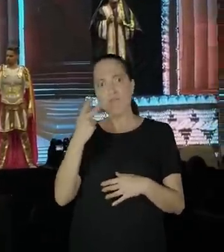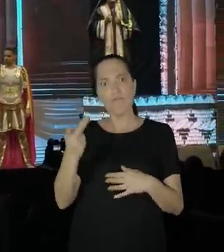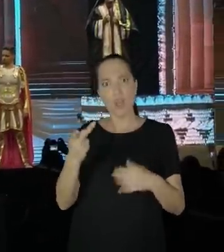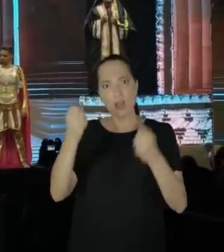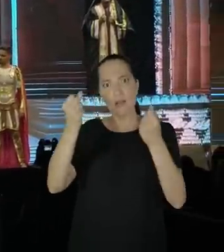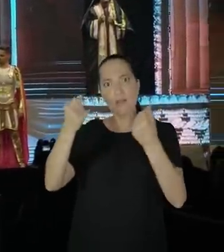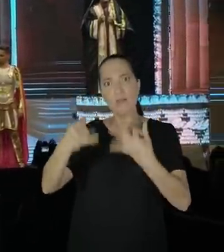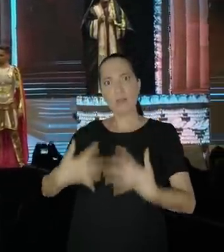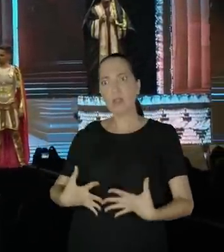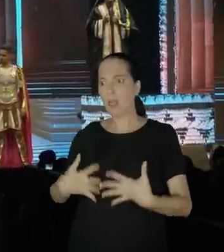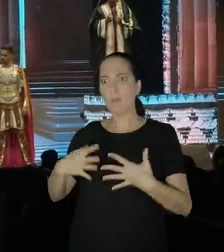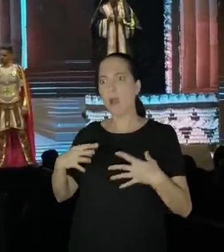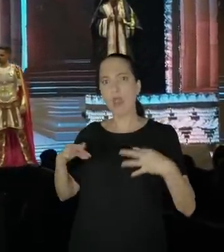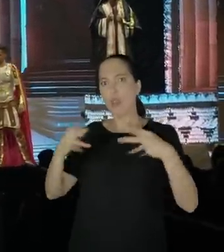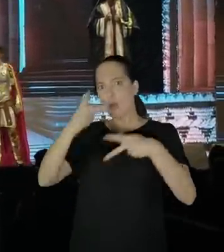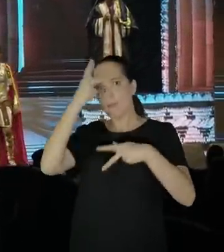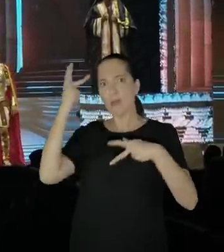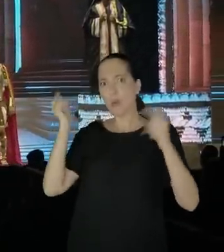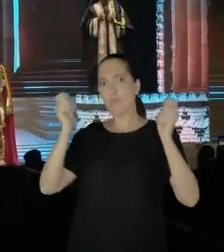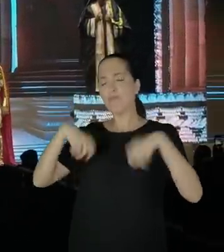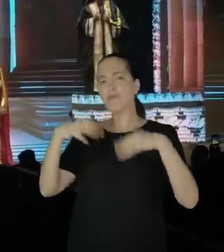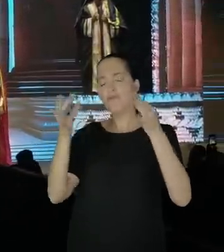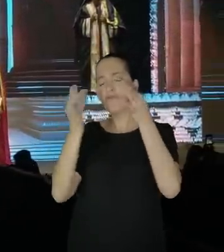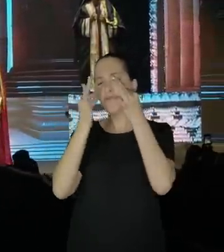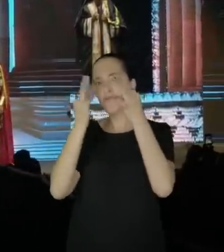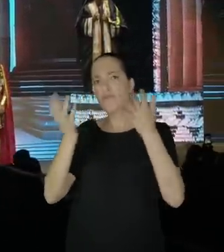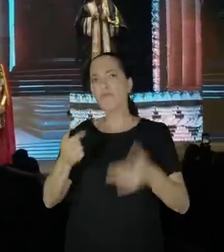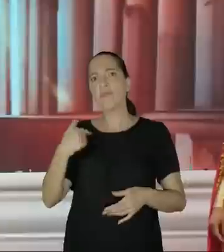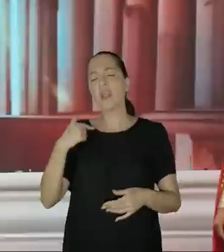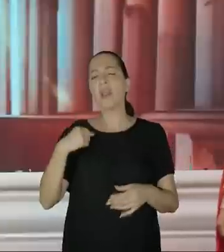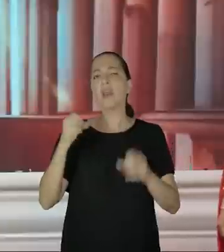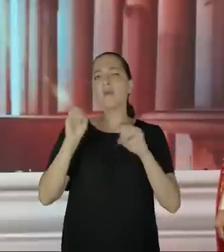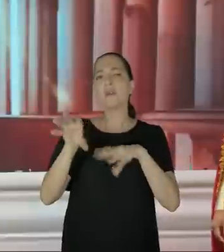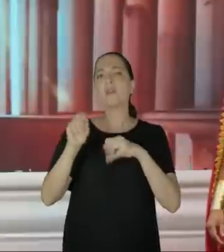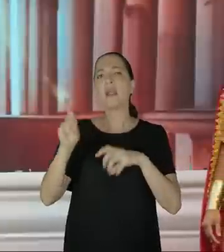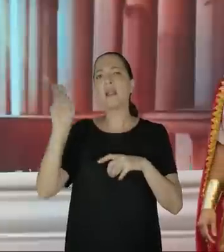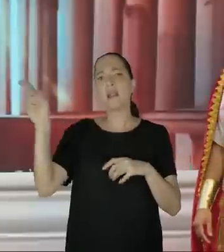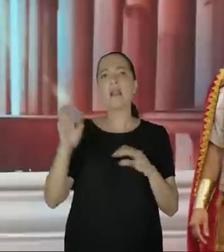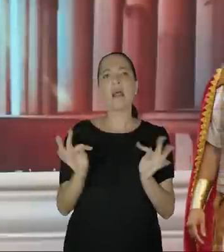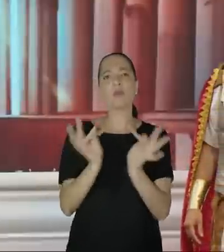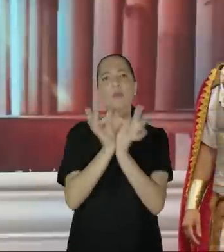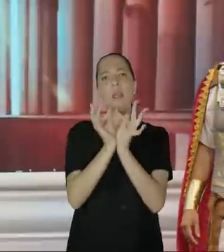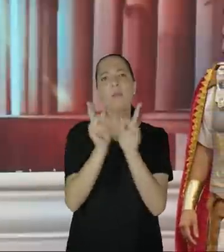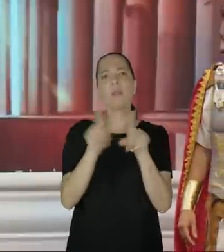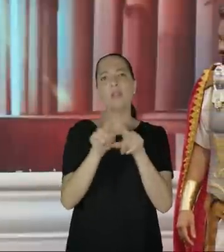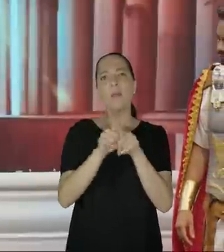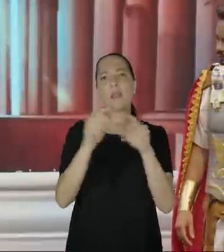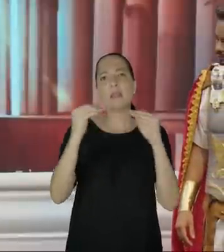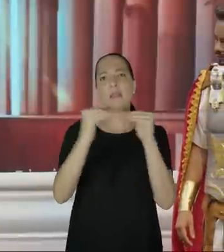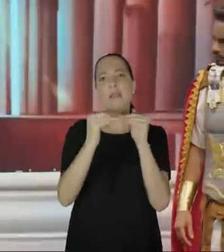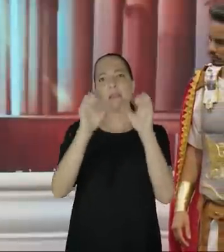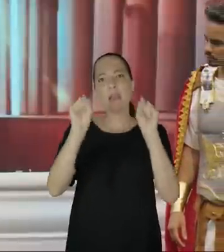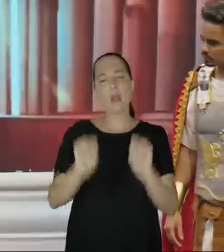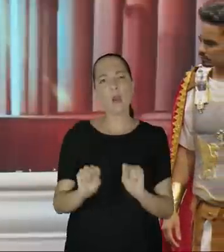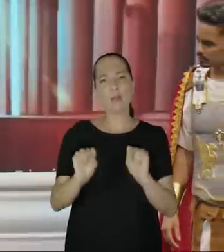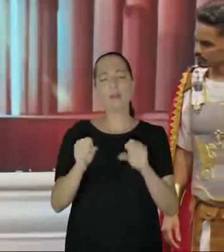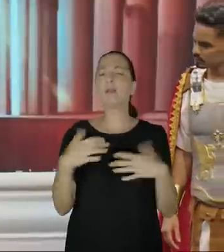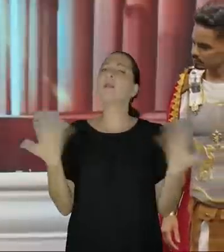Eu ensinei na sinagoga e no templo. Não falei nada em segredo. Então por que perguntas a